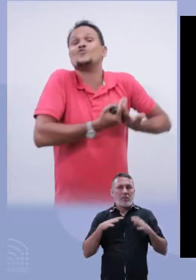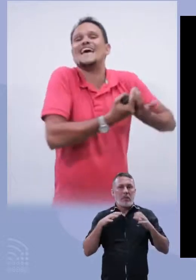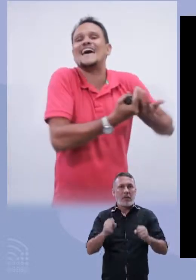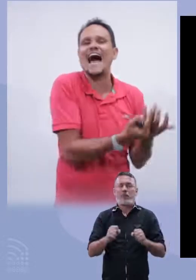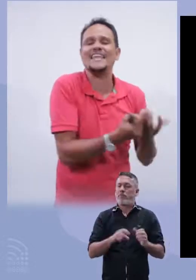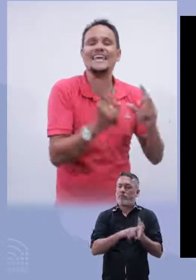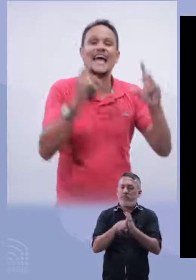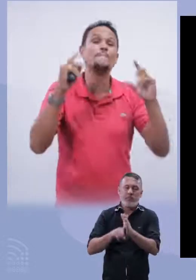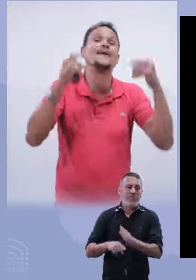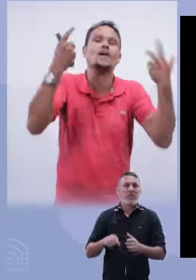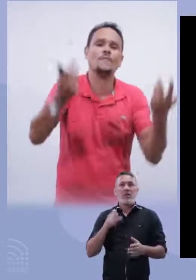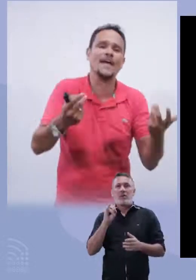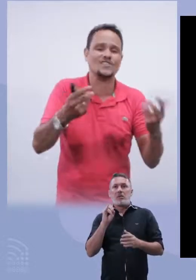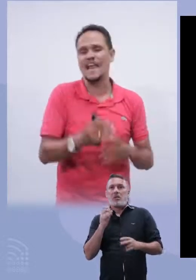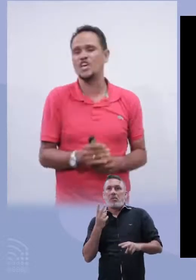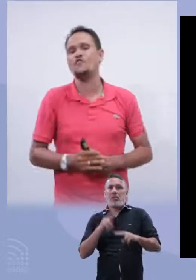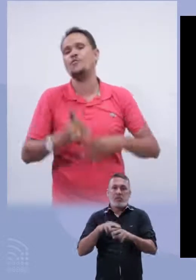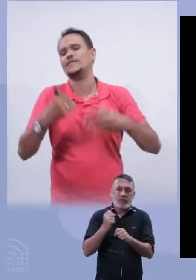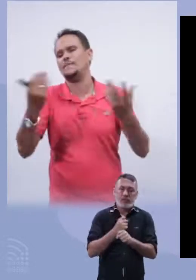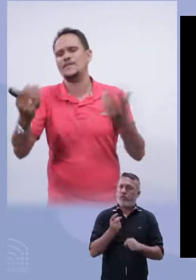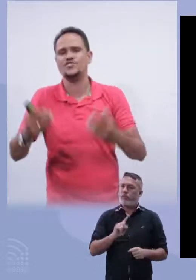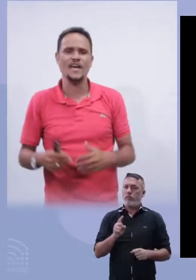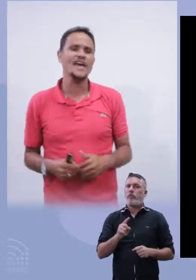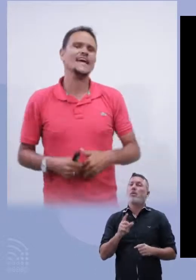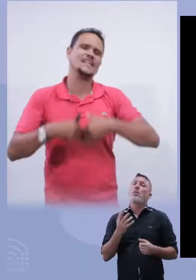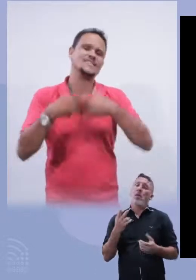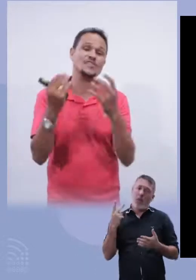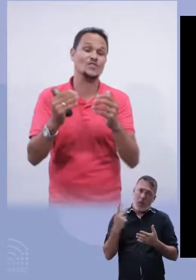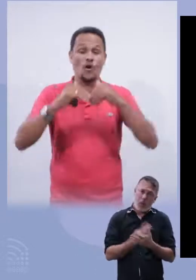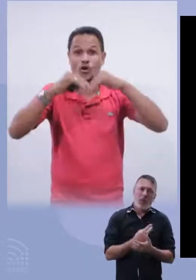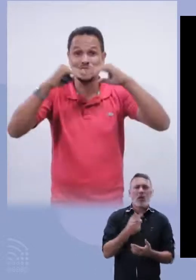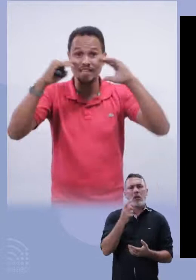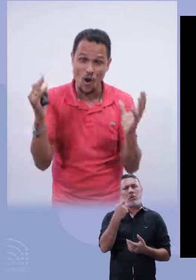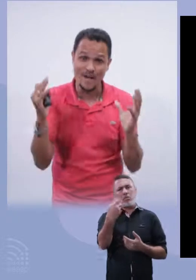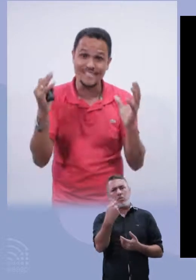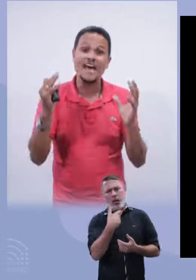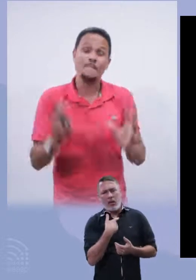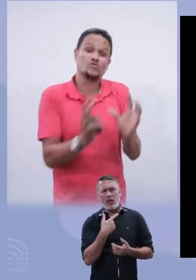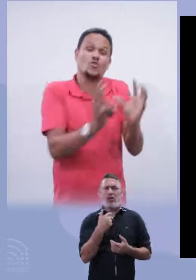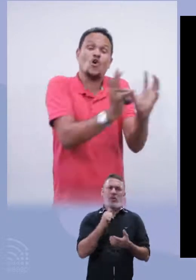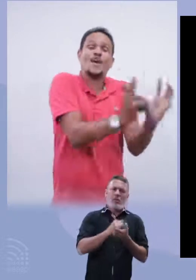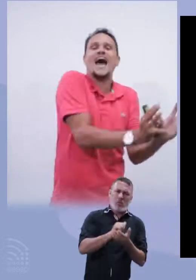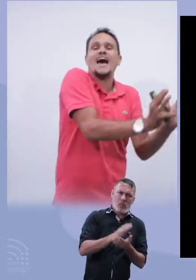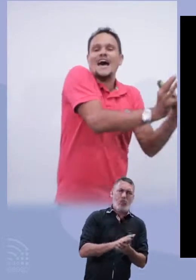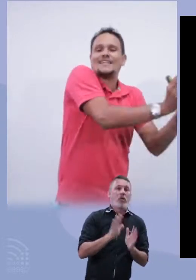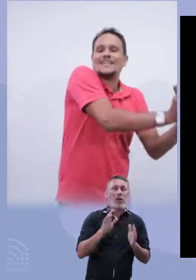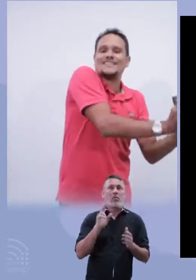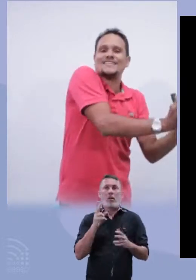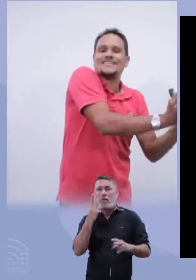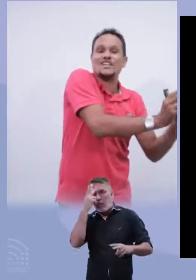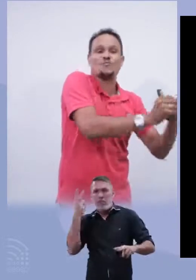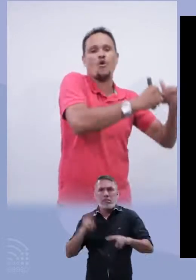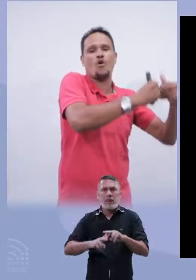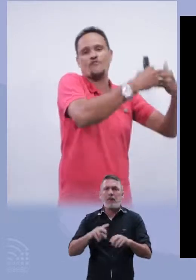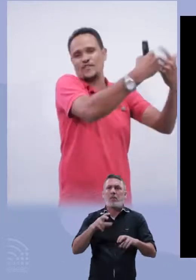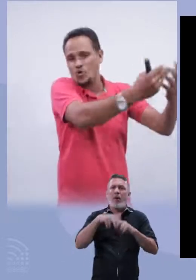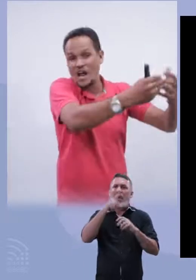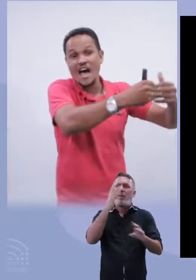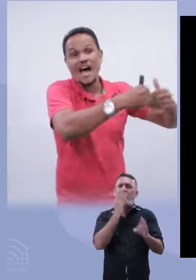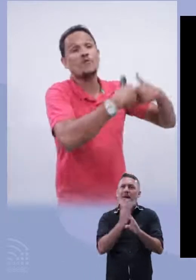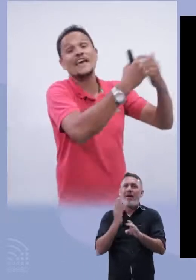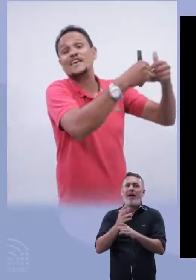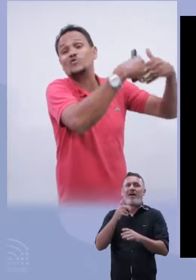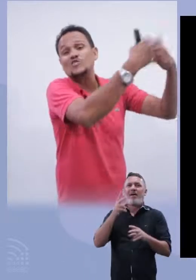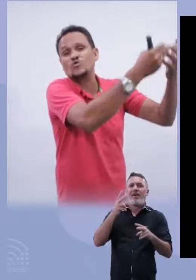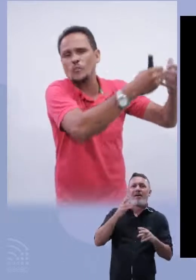poder condenar ninguém penalmente. É claro que eu vou poder pedir indenizações, é outra coisa. Mas colocar atrás das grades,